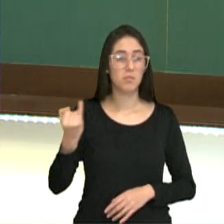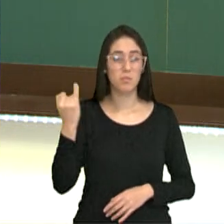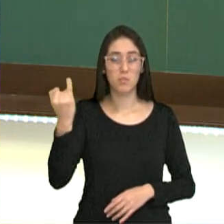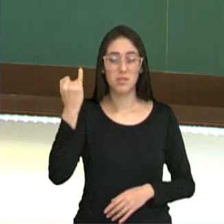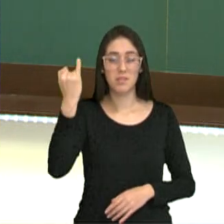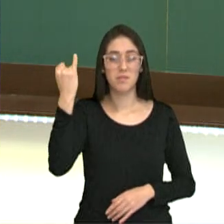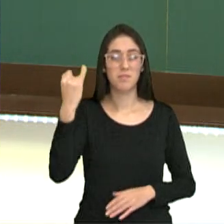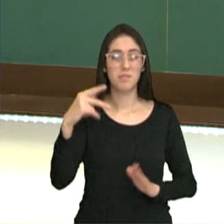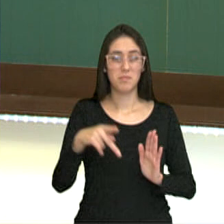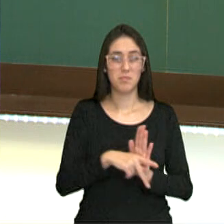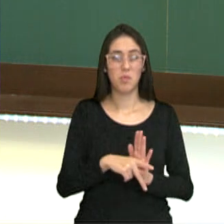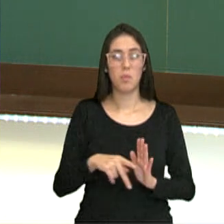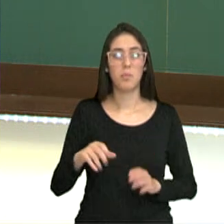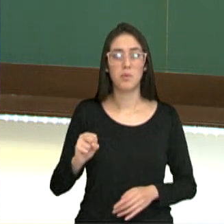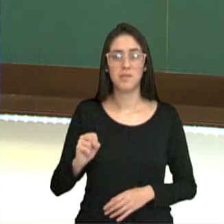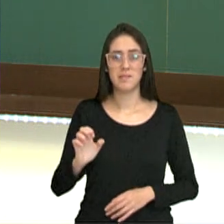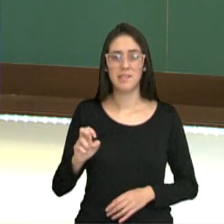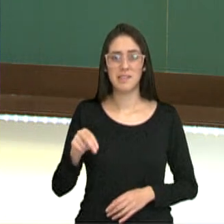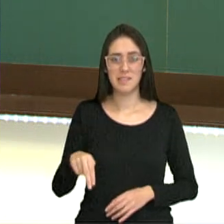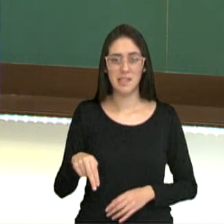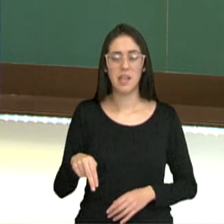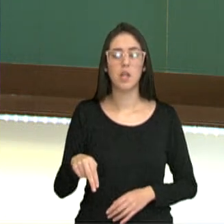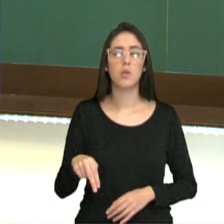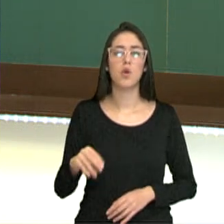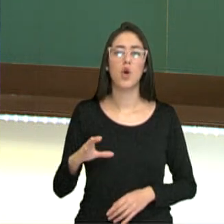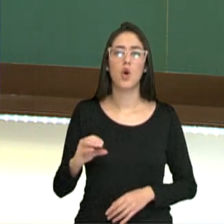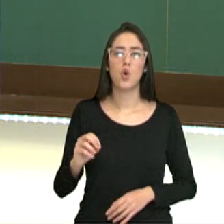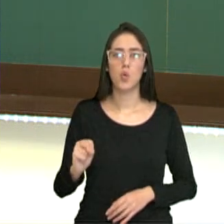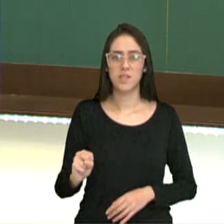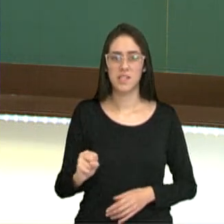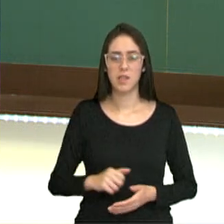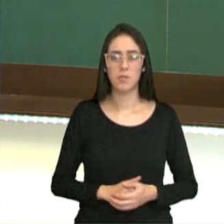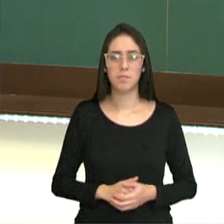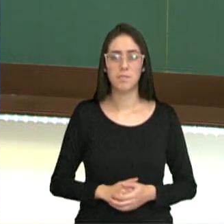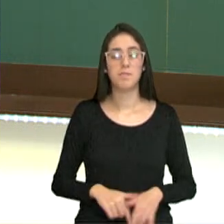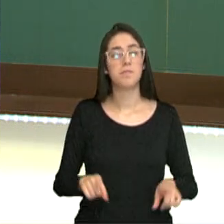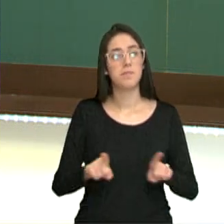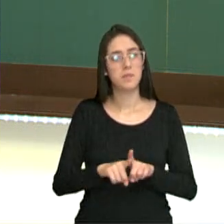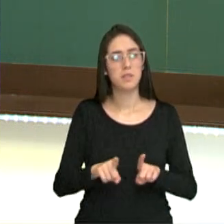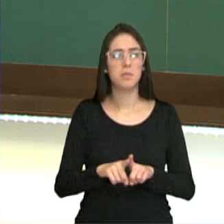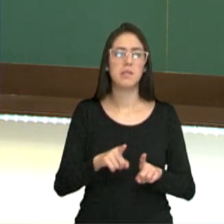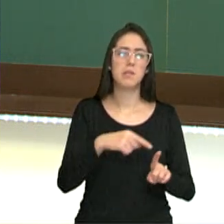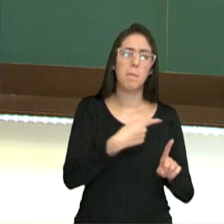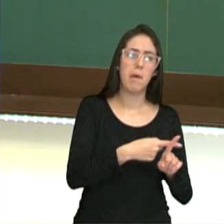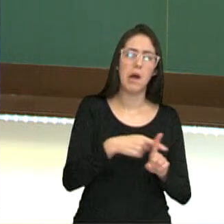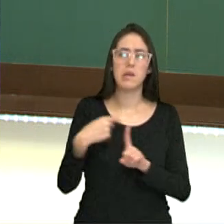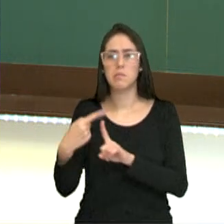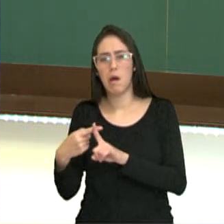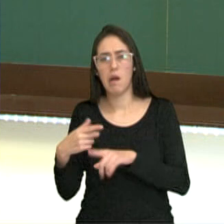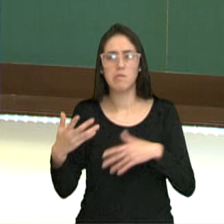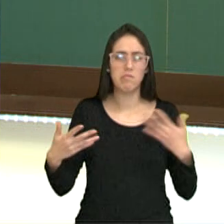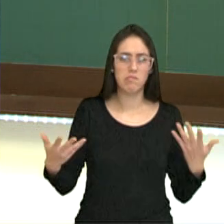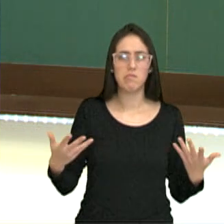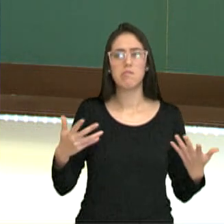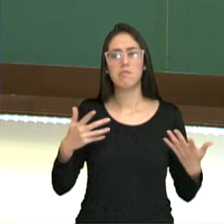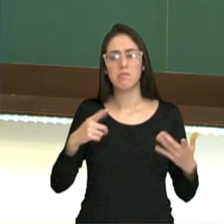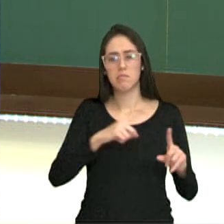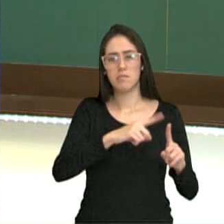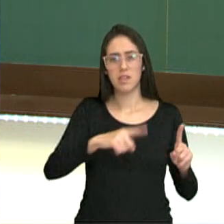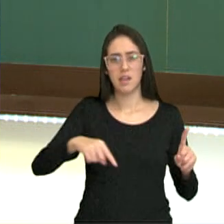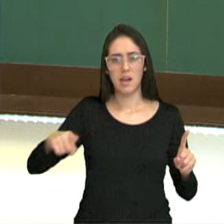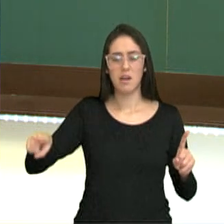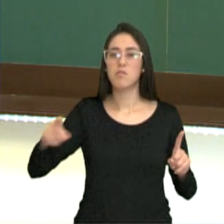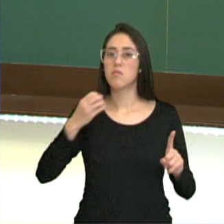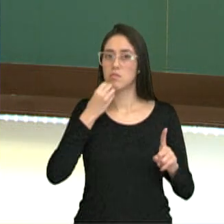em relação à função seno e cosseno. Também, né, os sinais, gráficos, enfim, uma aula